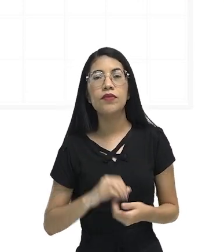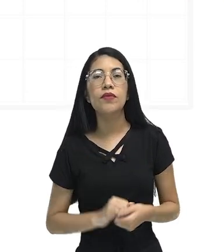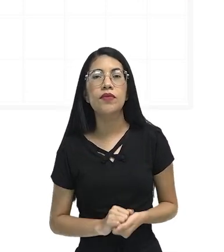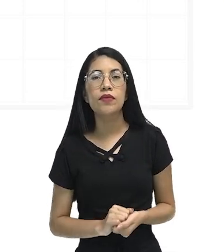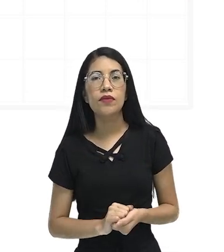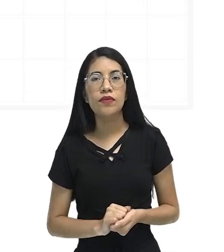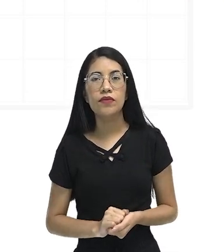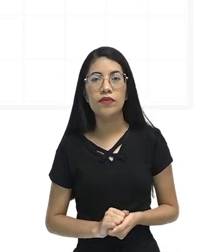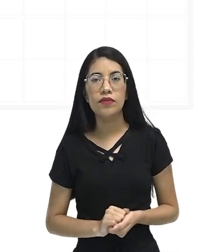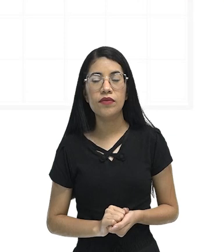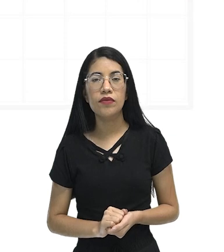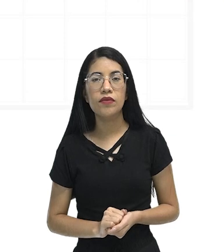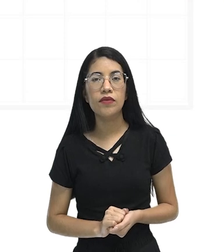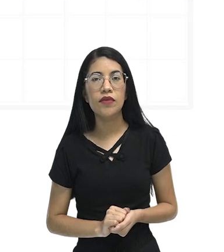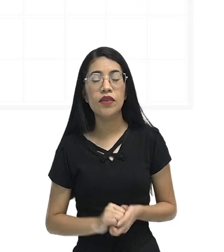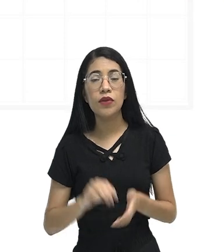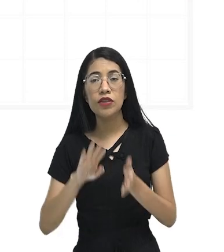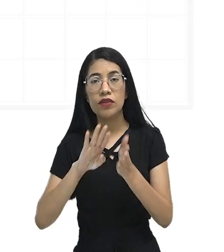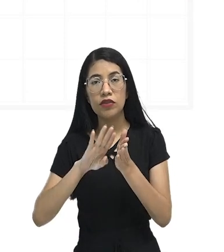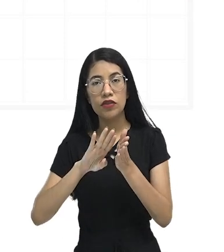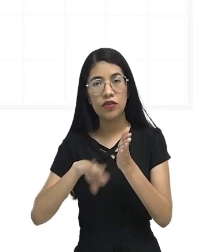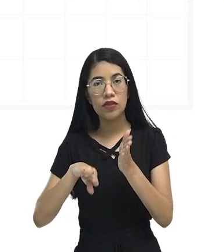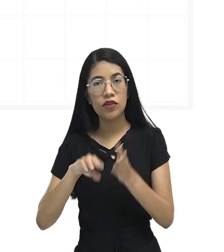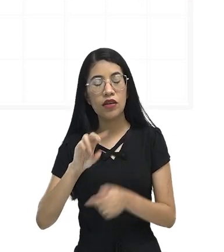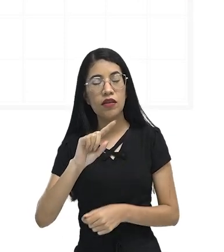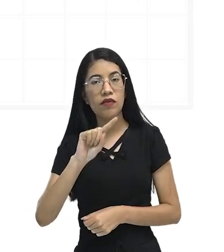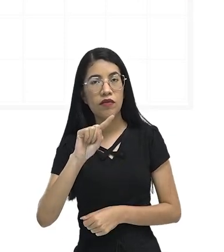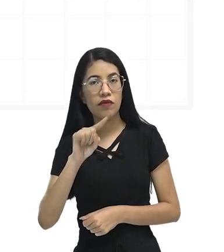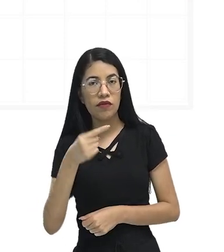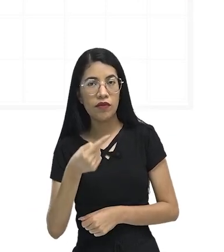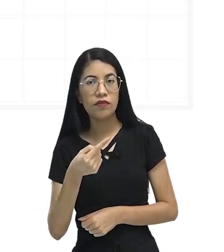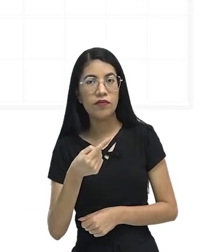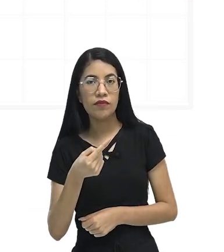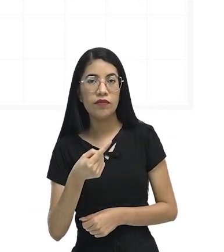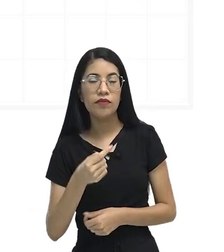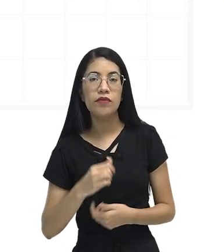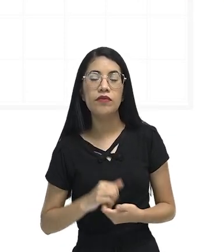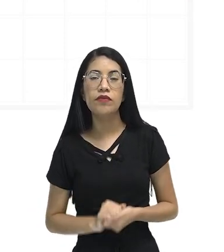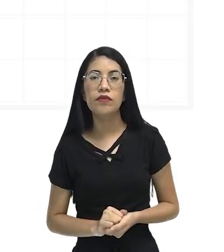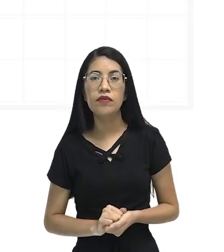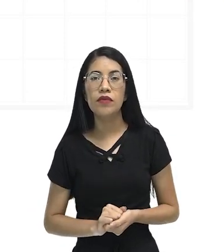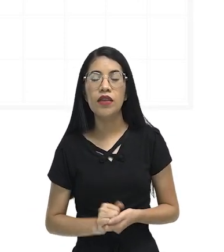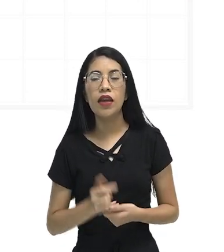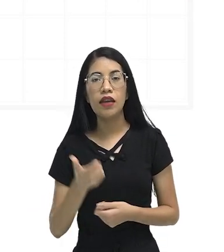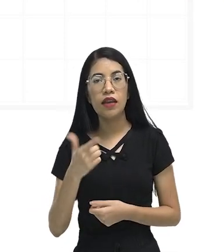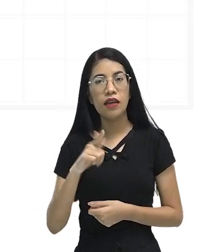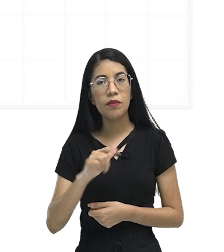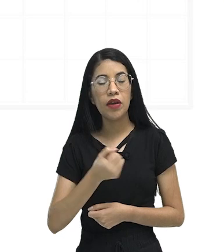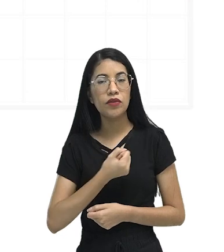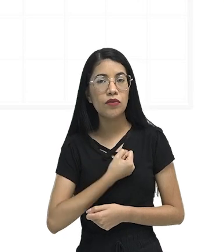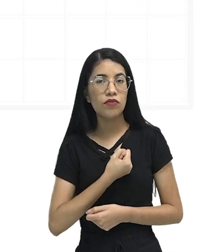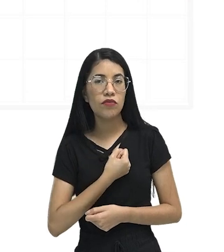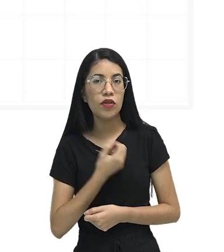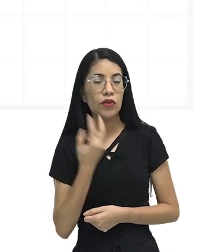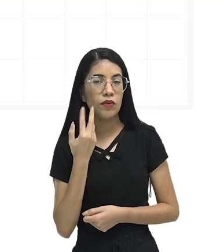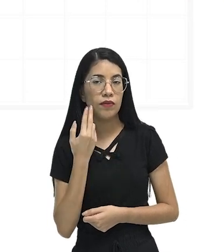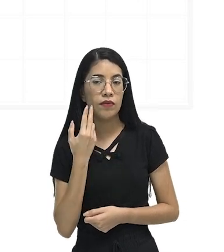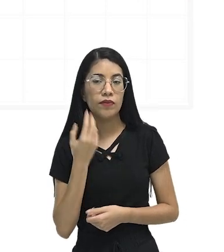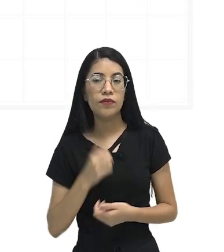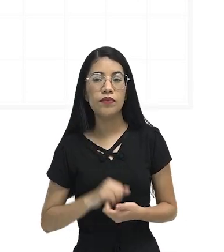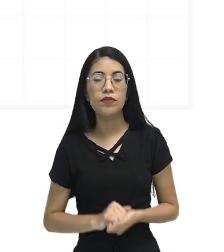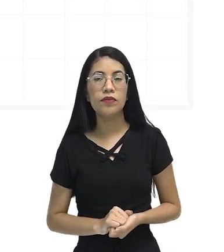O que você vai fazer aqui? Desconsiderar a vírgula. Esquece a vírgula, tá? E repete somente o número.